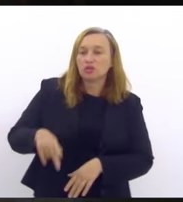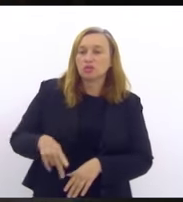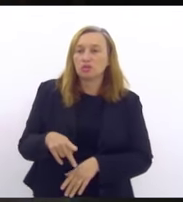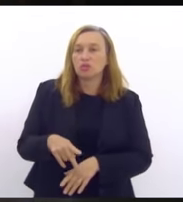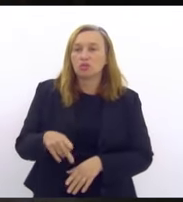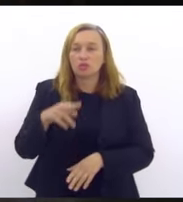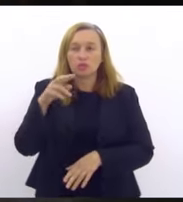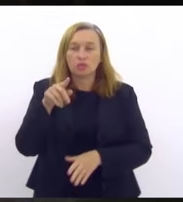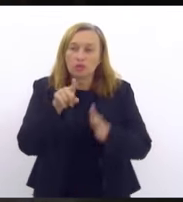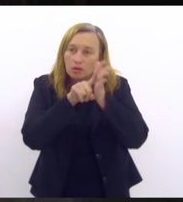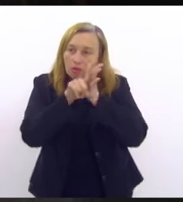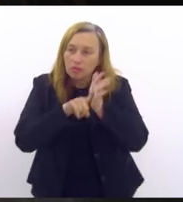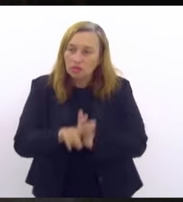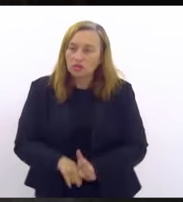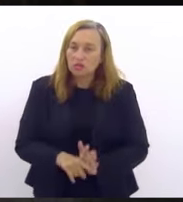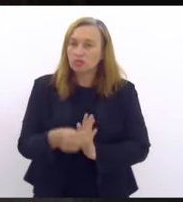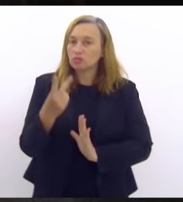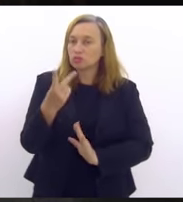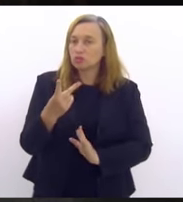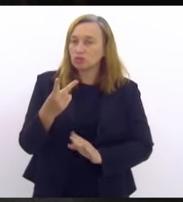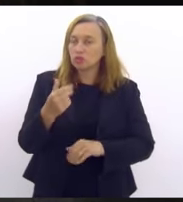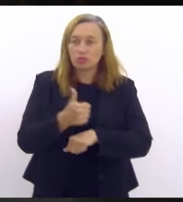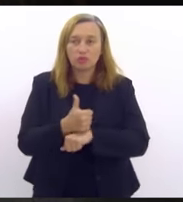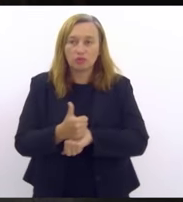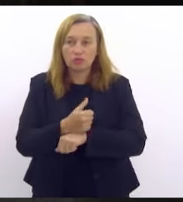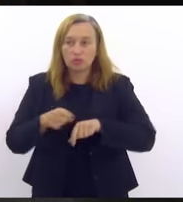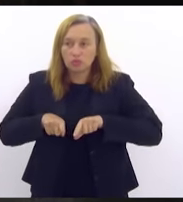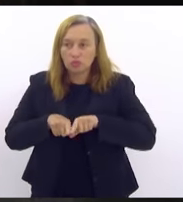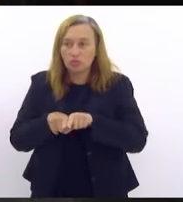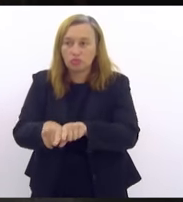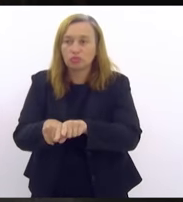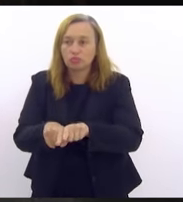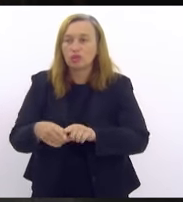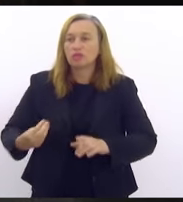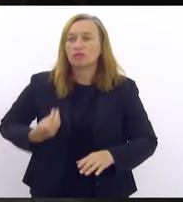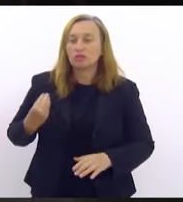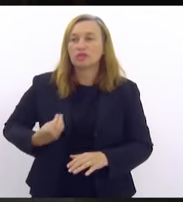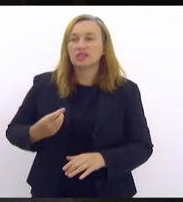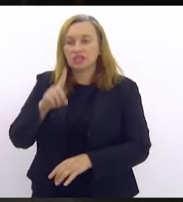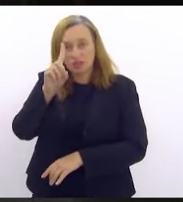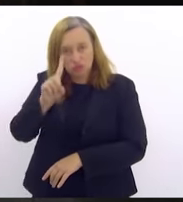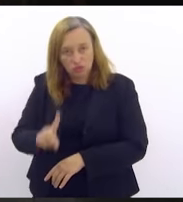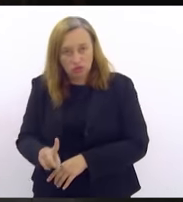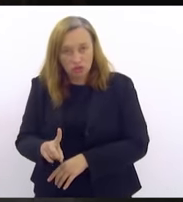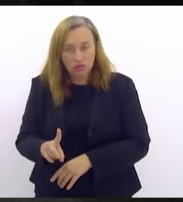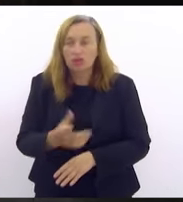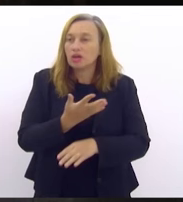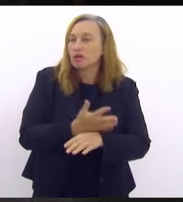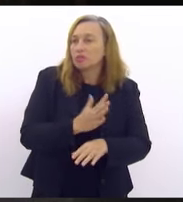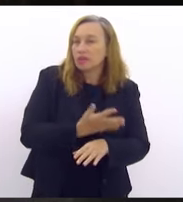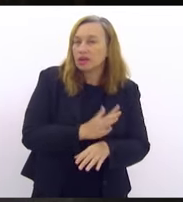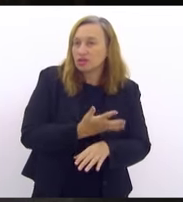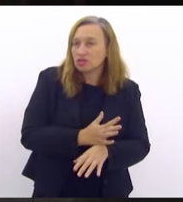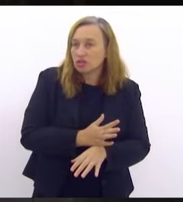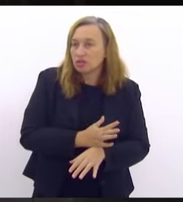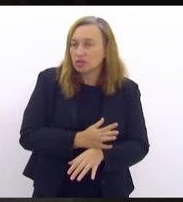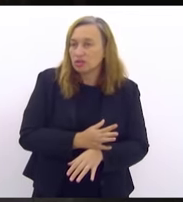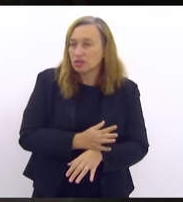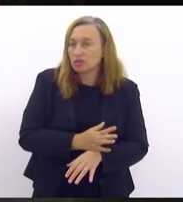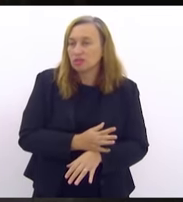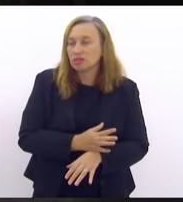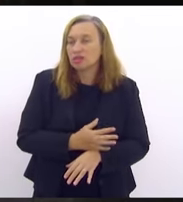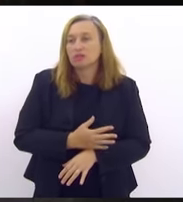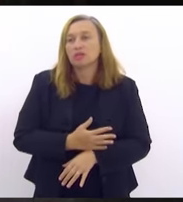duas funções que se retroalimentam a vivência prática do direito a vivência prática da